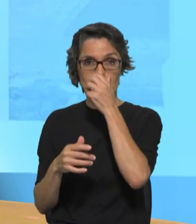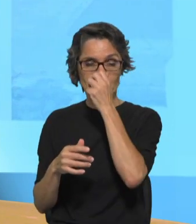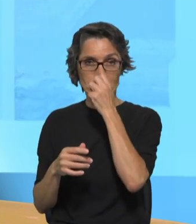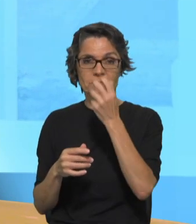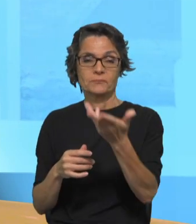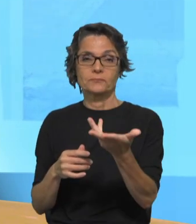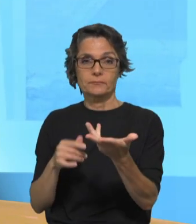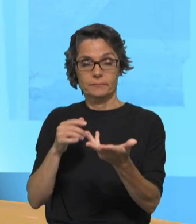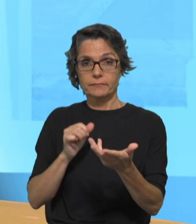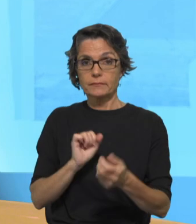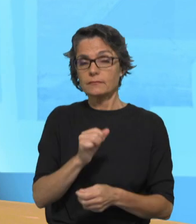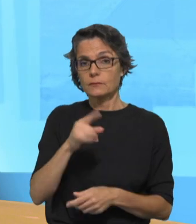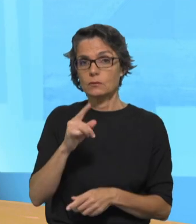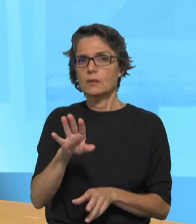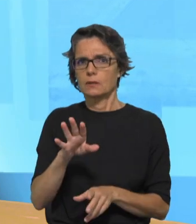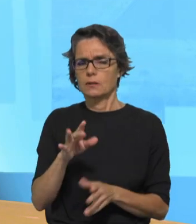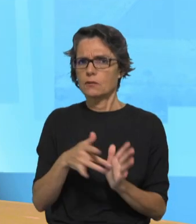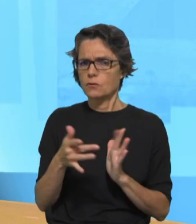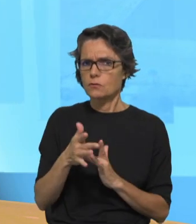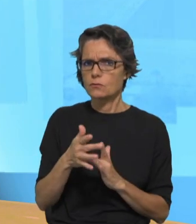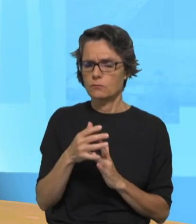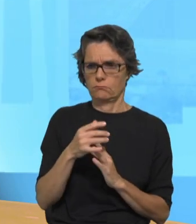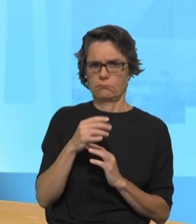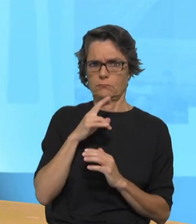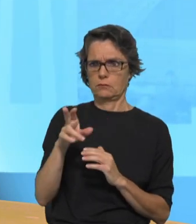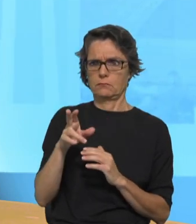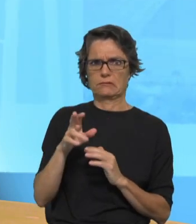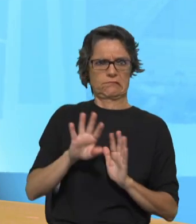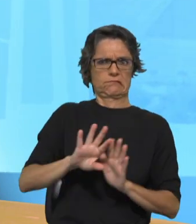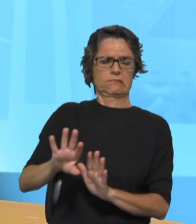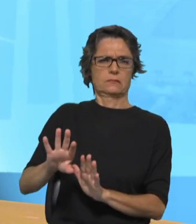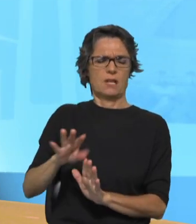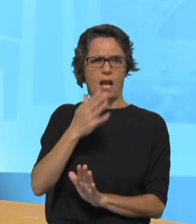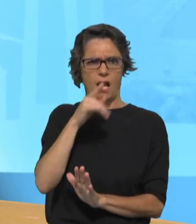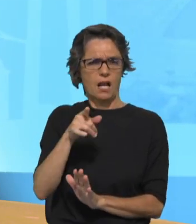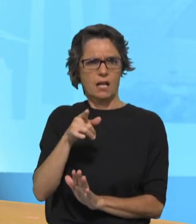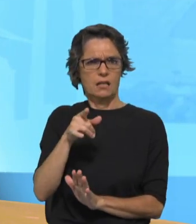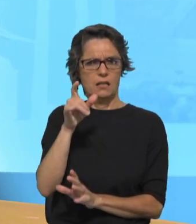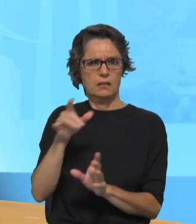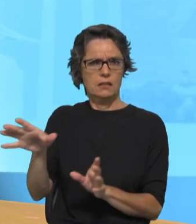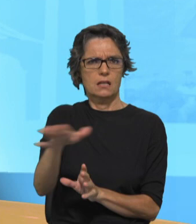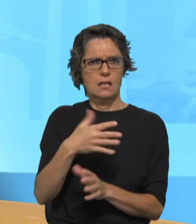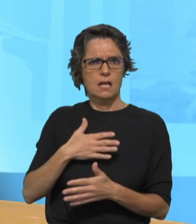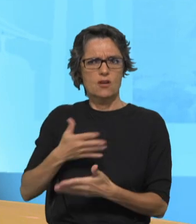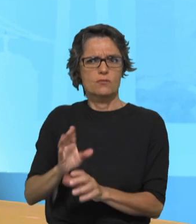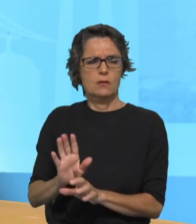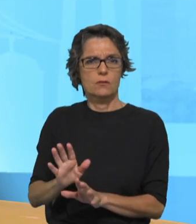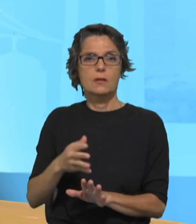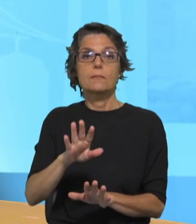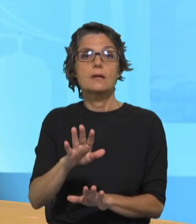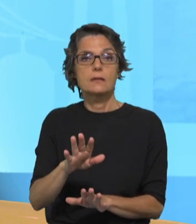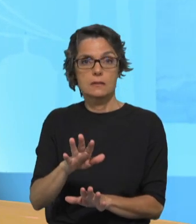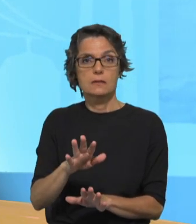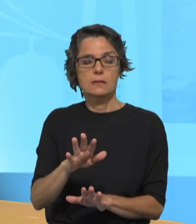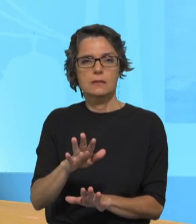dura esta reação de Jesus, parece que não está lá para aquele povo, para aquela gente, mas percebe, lá está,